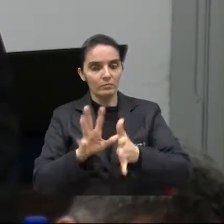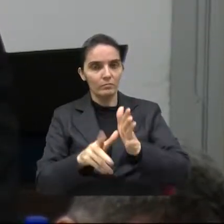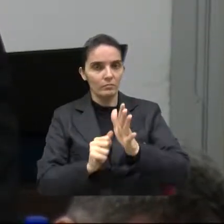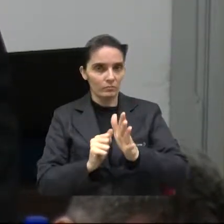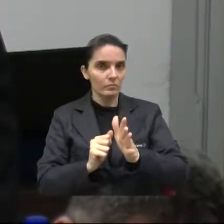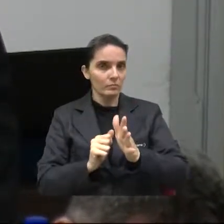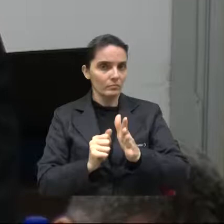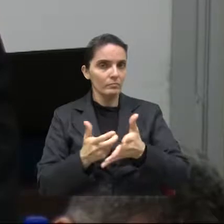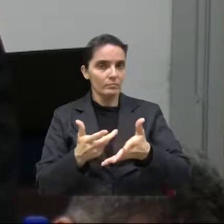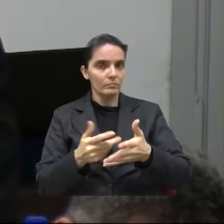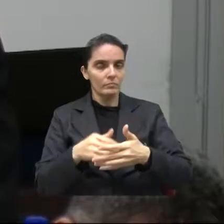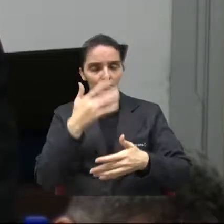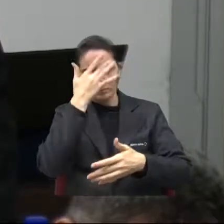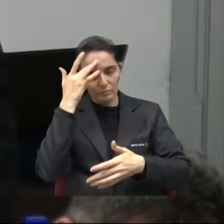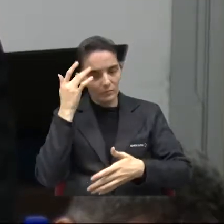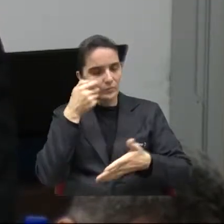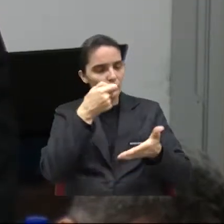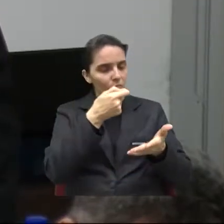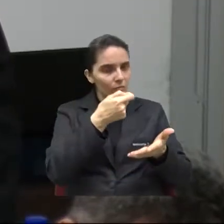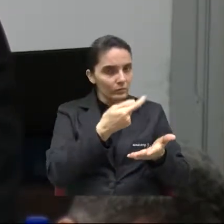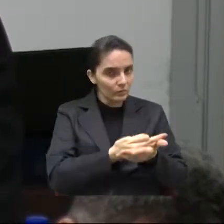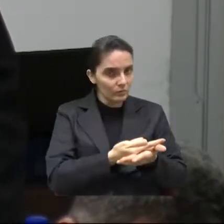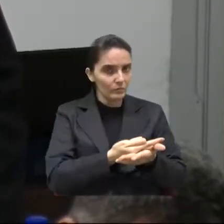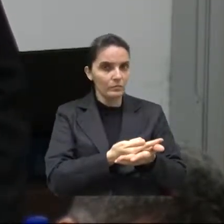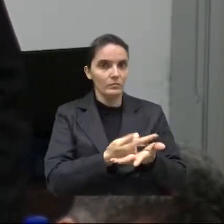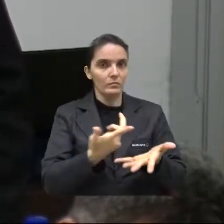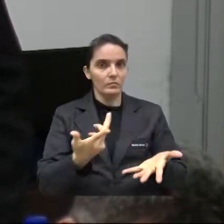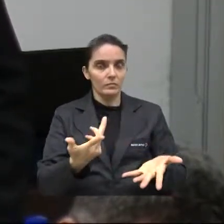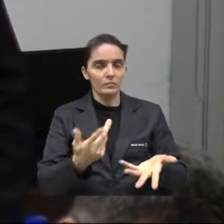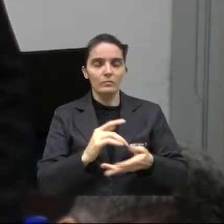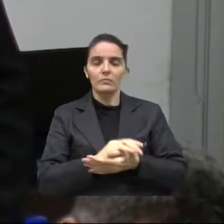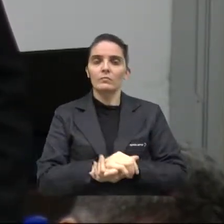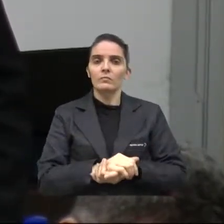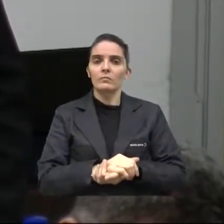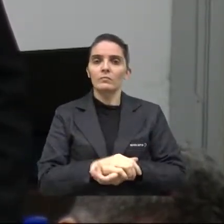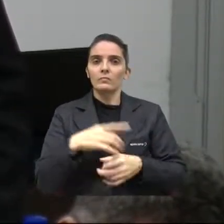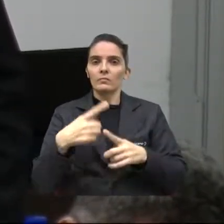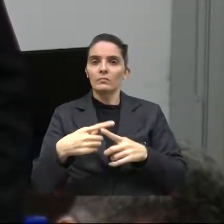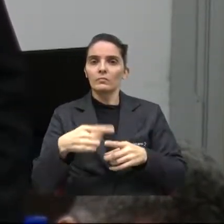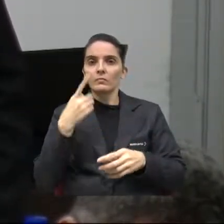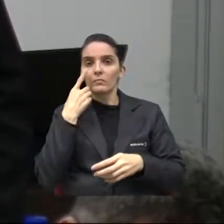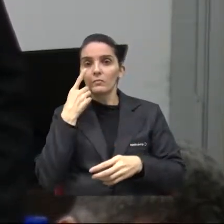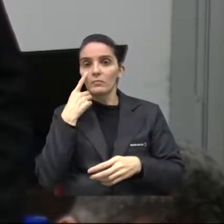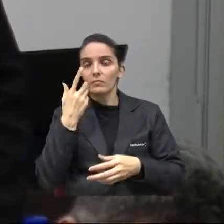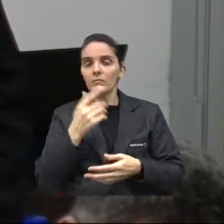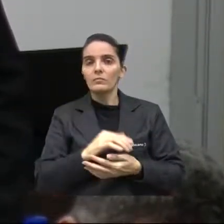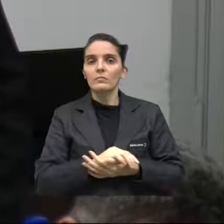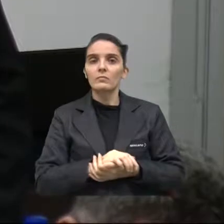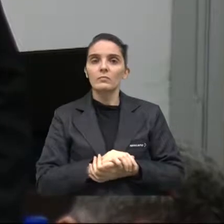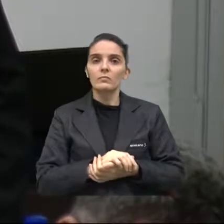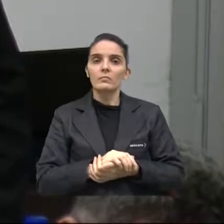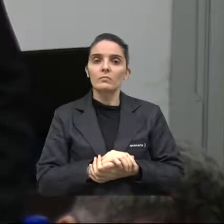do receptador também. Porque nós vemos aí muita gente